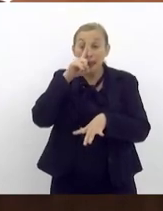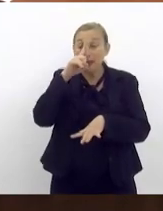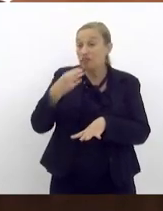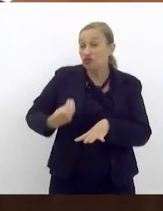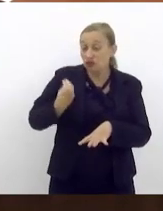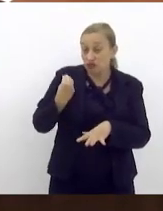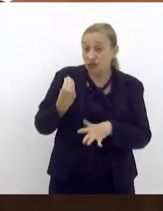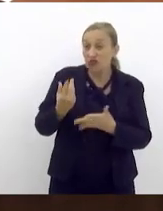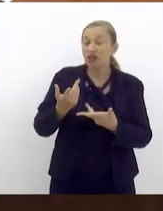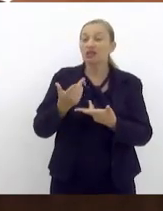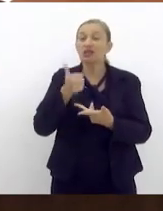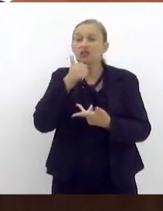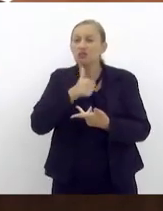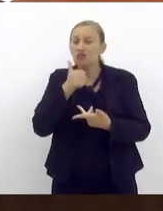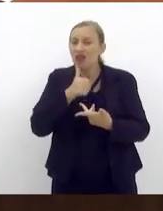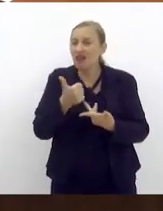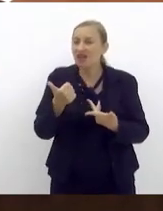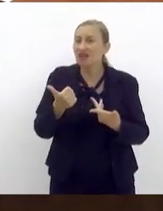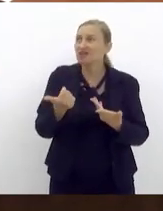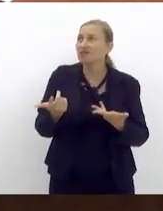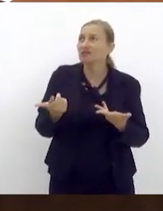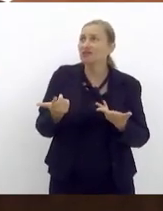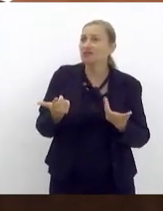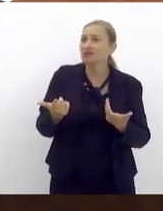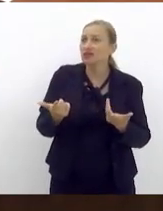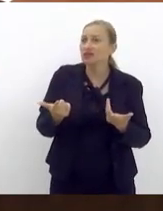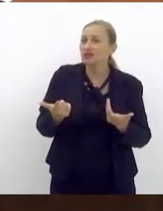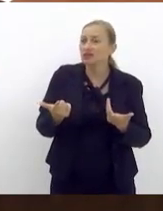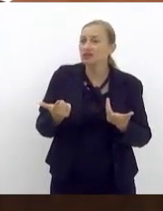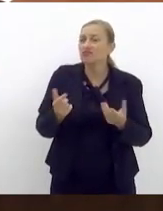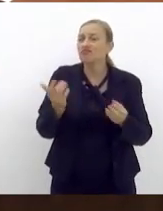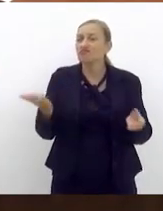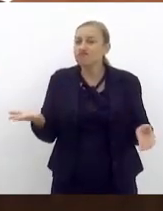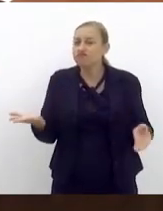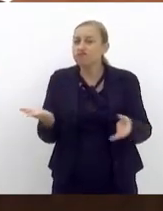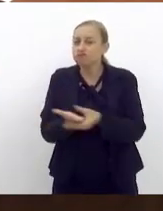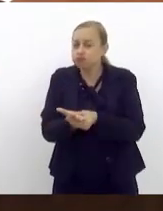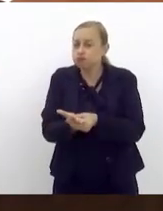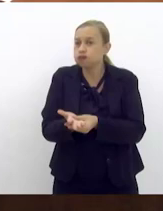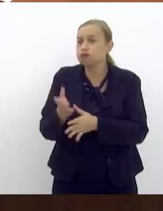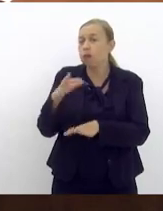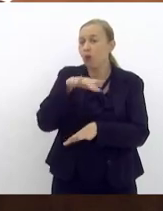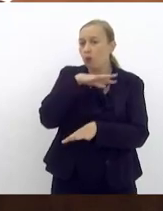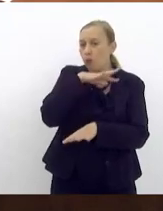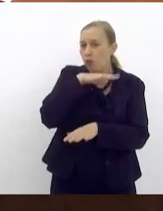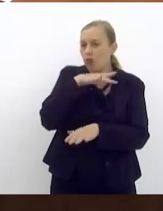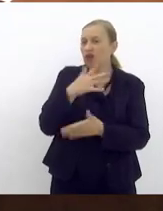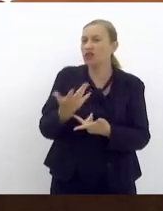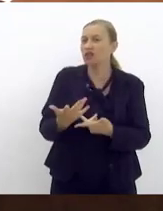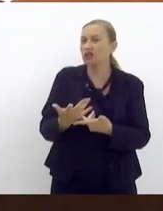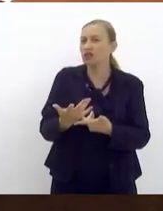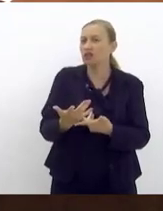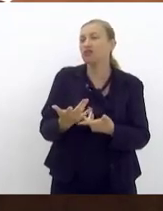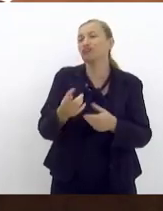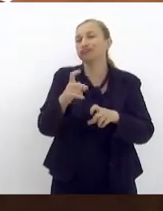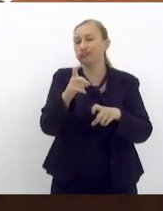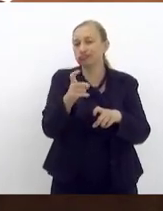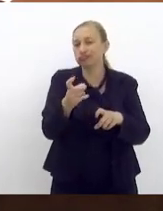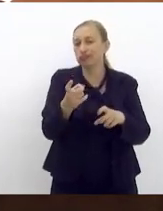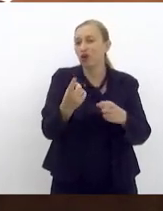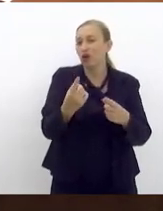extremamente expostas a processos né Muito ruim de importunação sexual